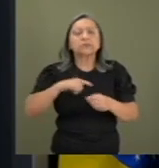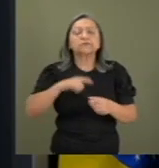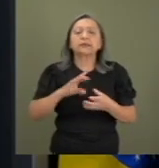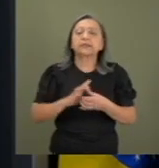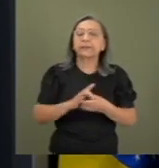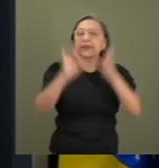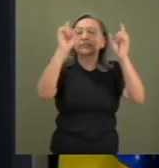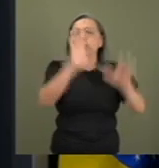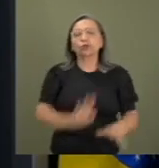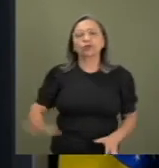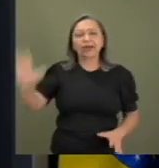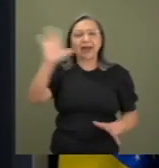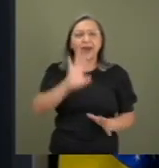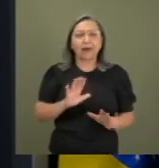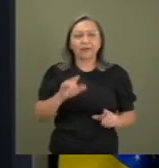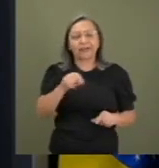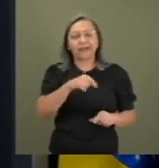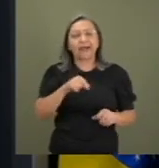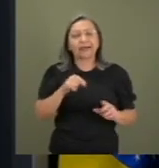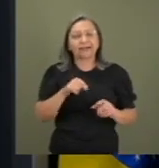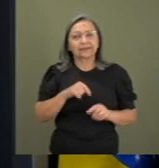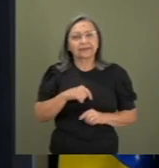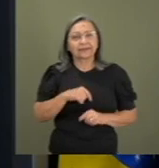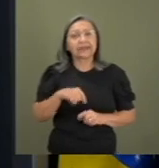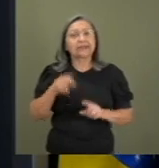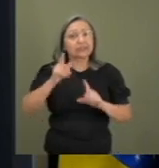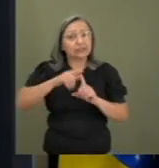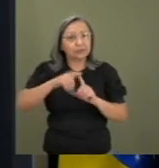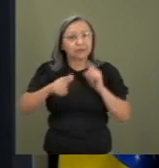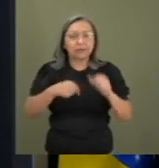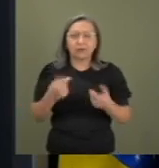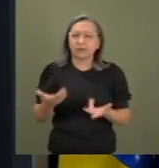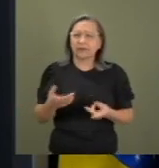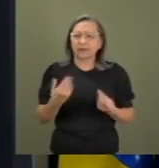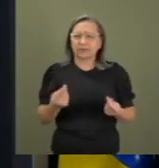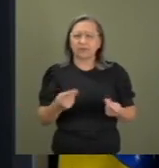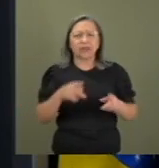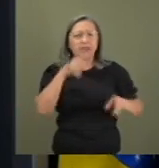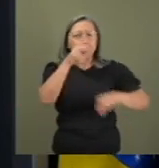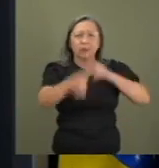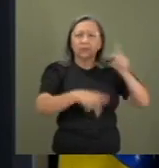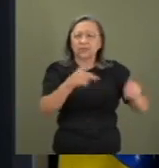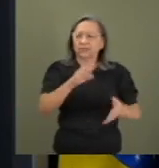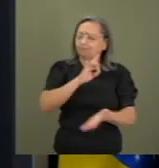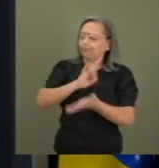liberação geral desse modus operandi que a população repudia.